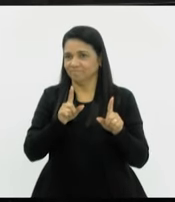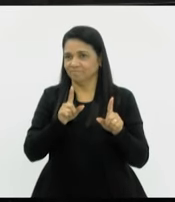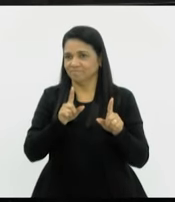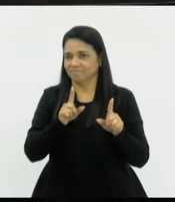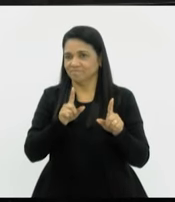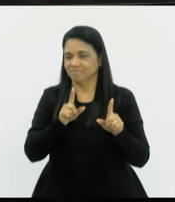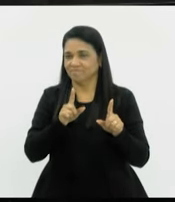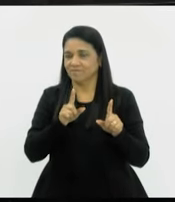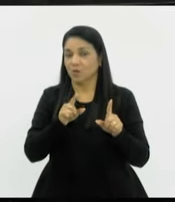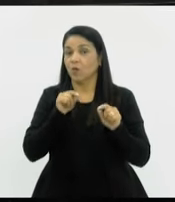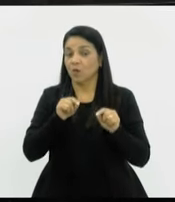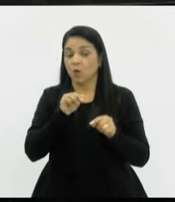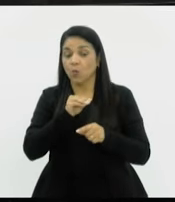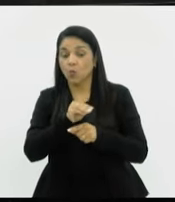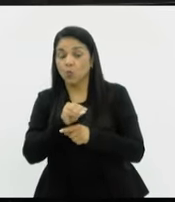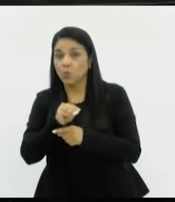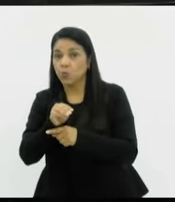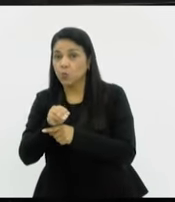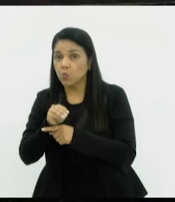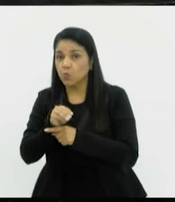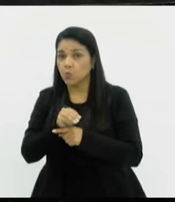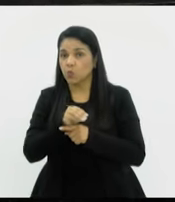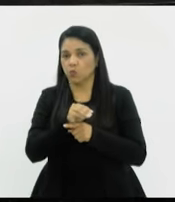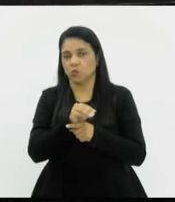cuidar da disciplina